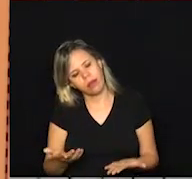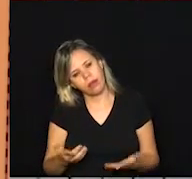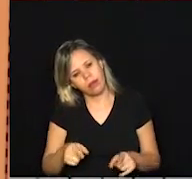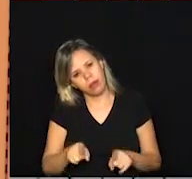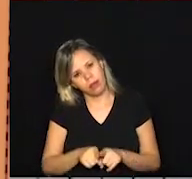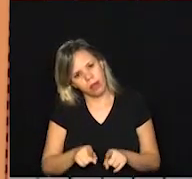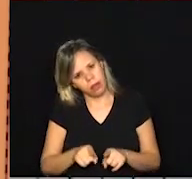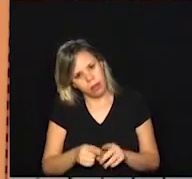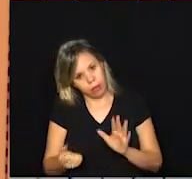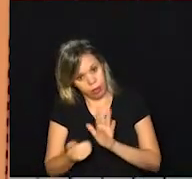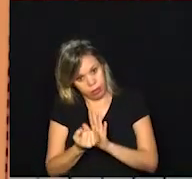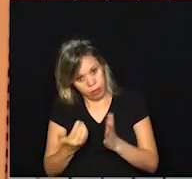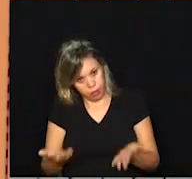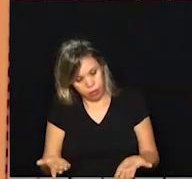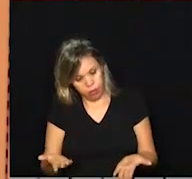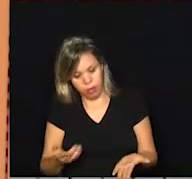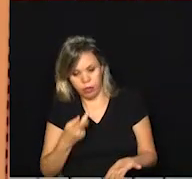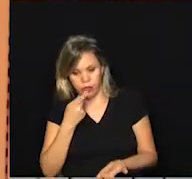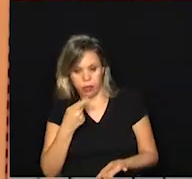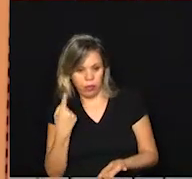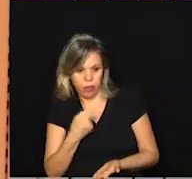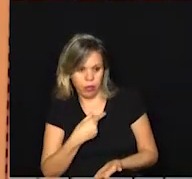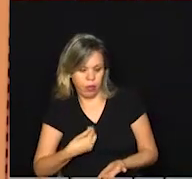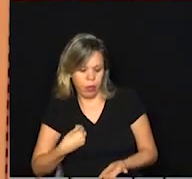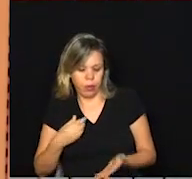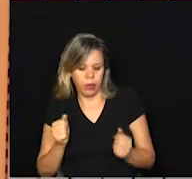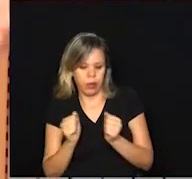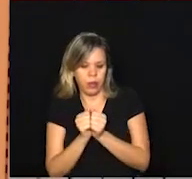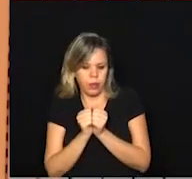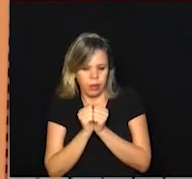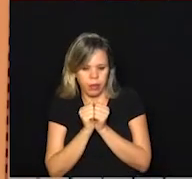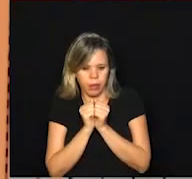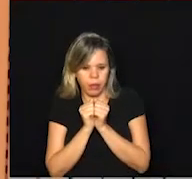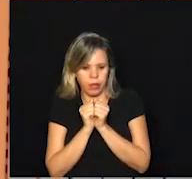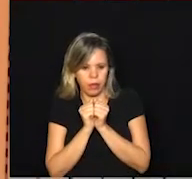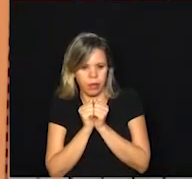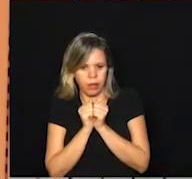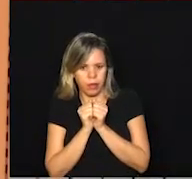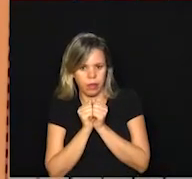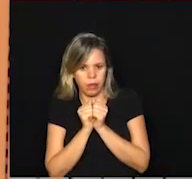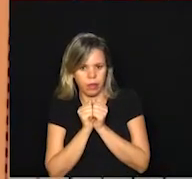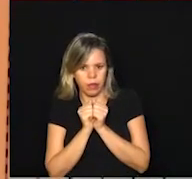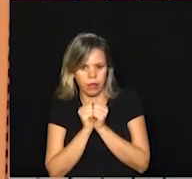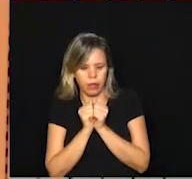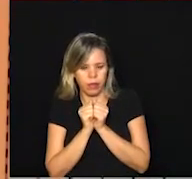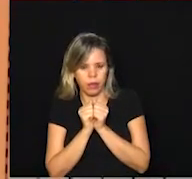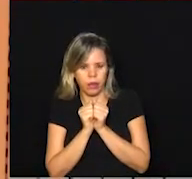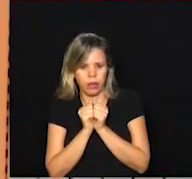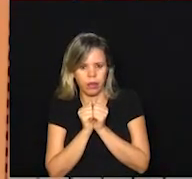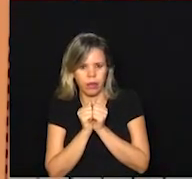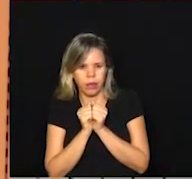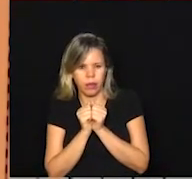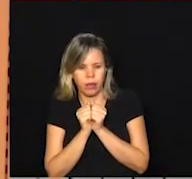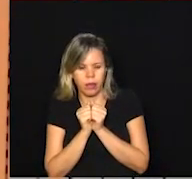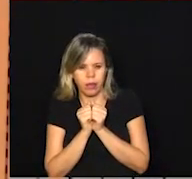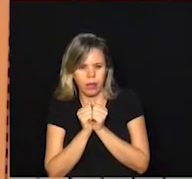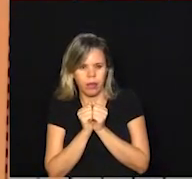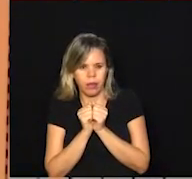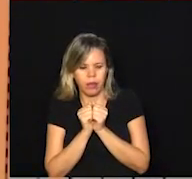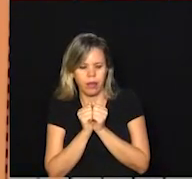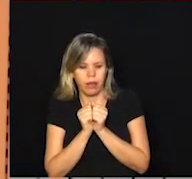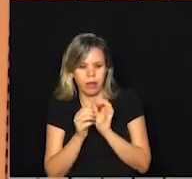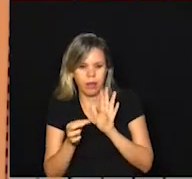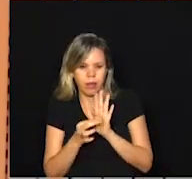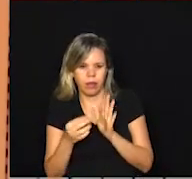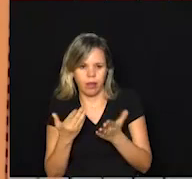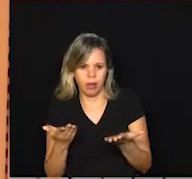pelo registro e dizer que nós estamos juntos é e a essa manifestação